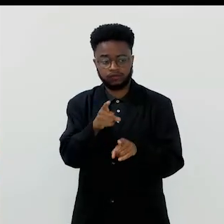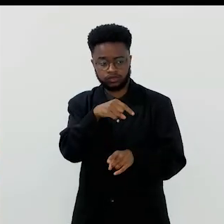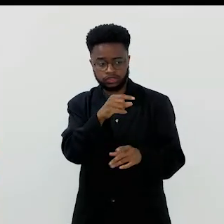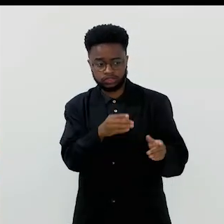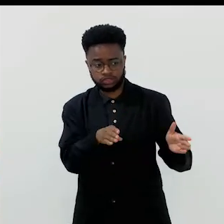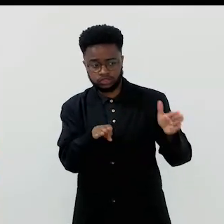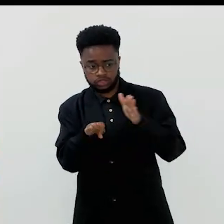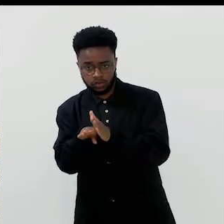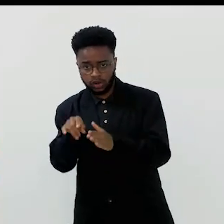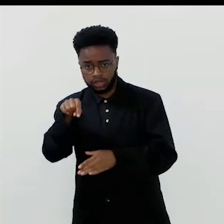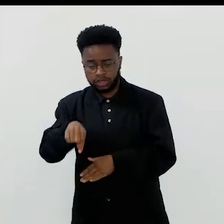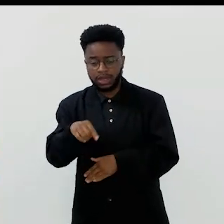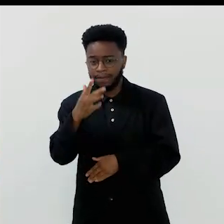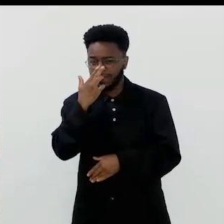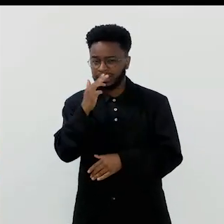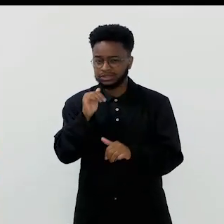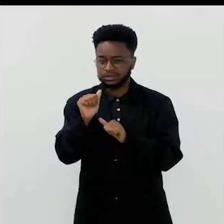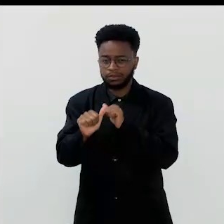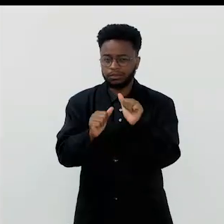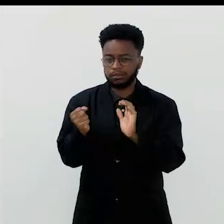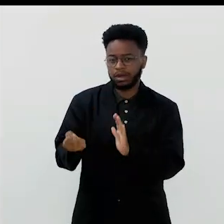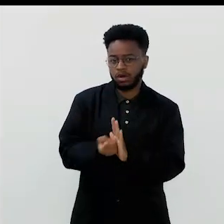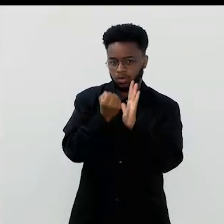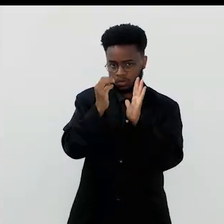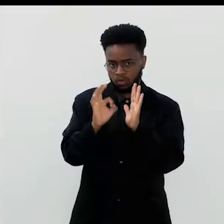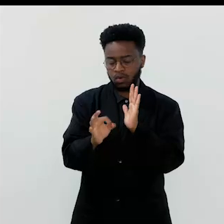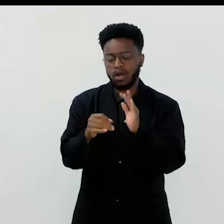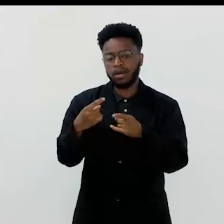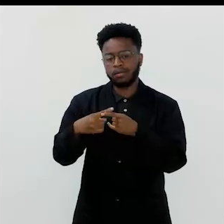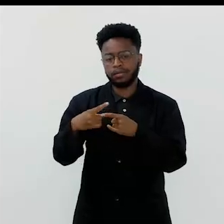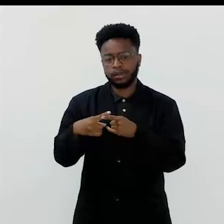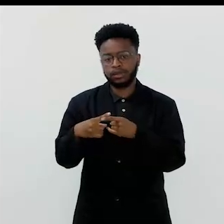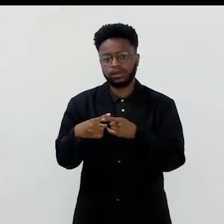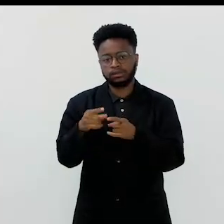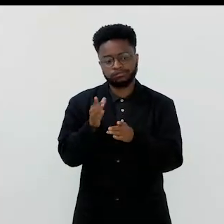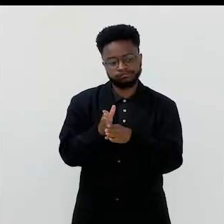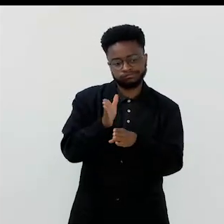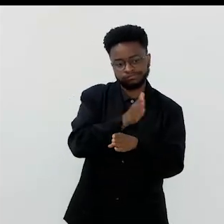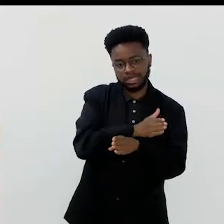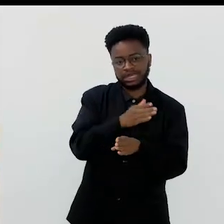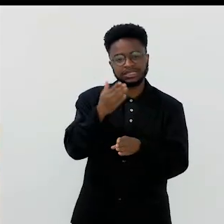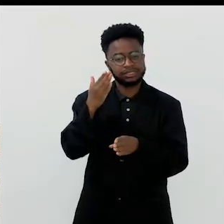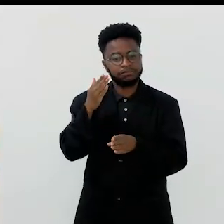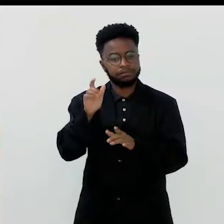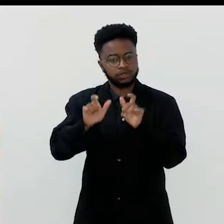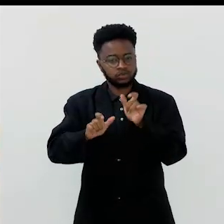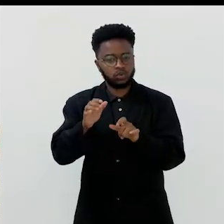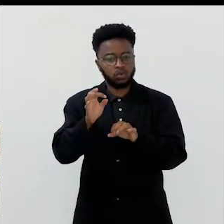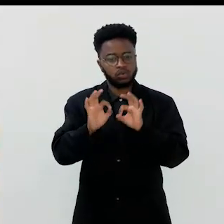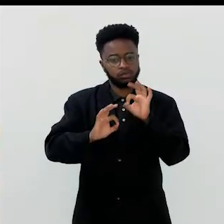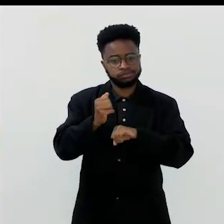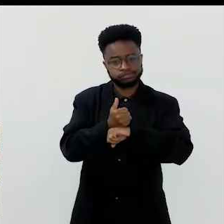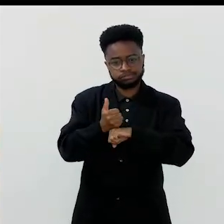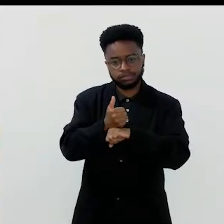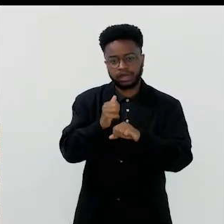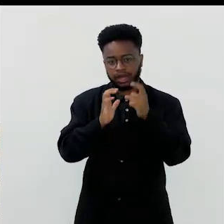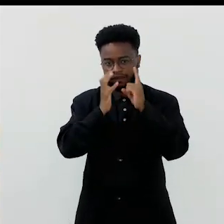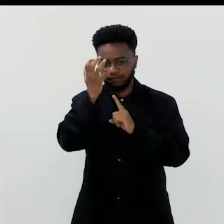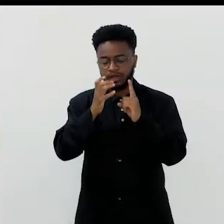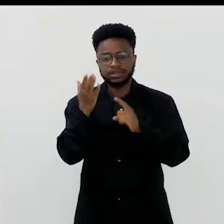também a chegada de vocês é uma espécie de um divisor de águas, né? É evidente que os carnavalescos, né? Sabendo da habilidade de vocês,